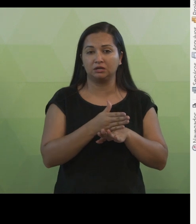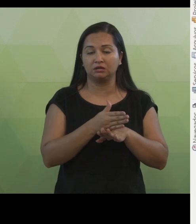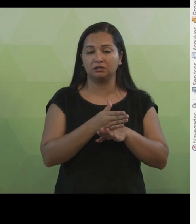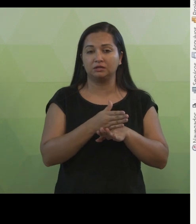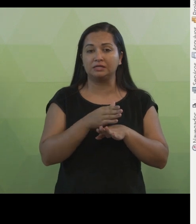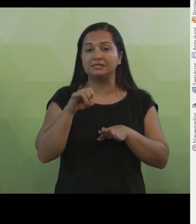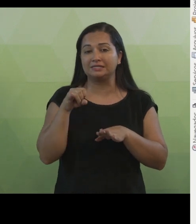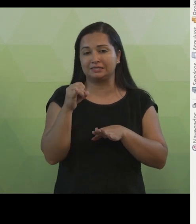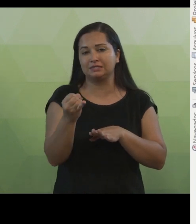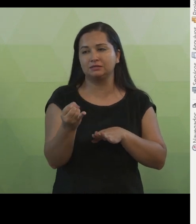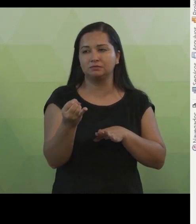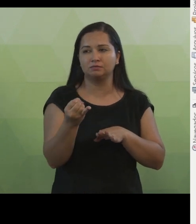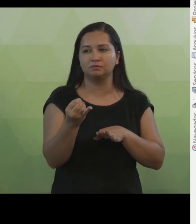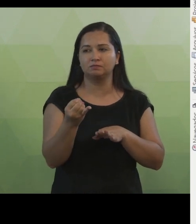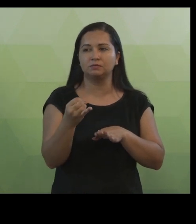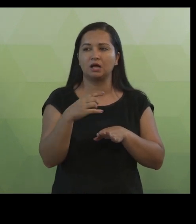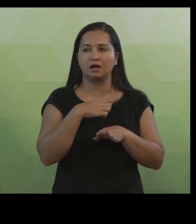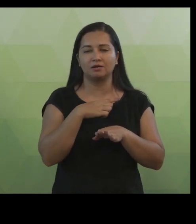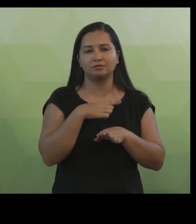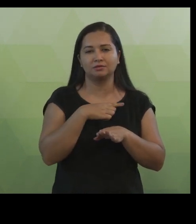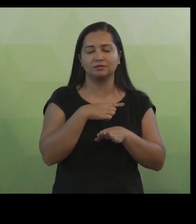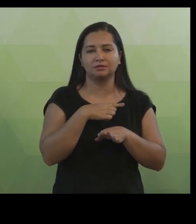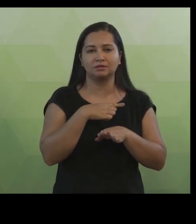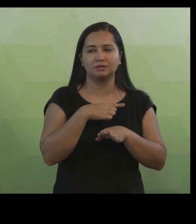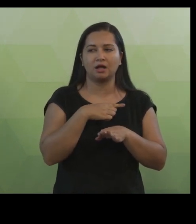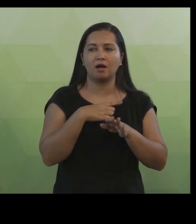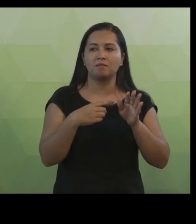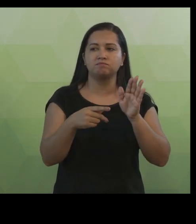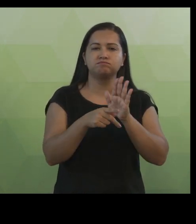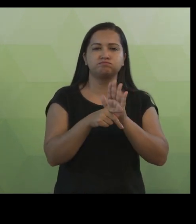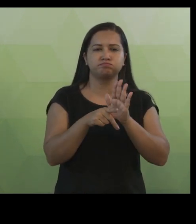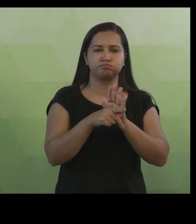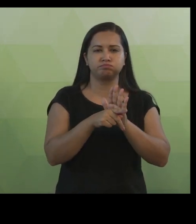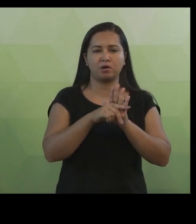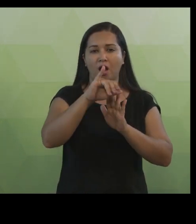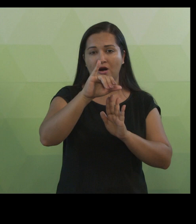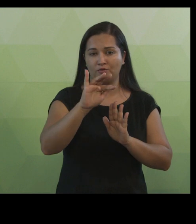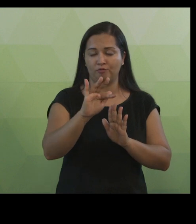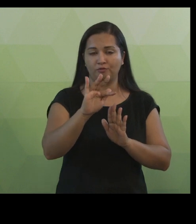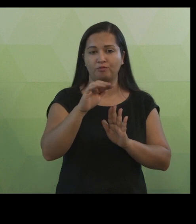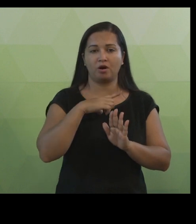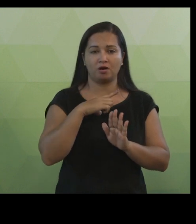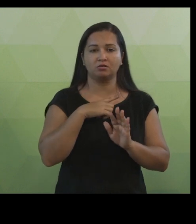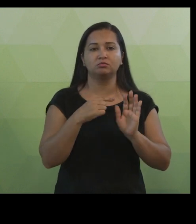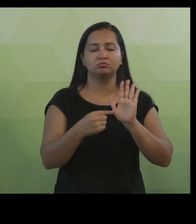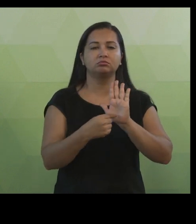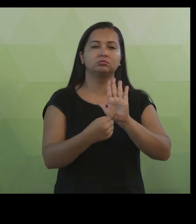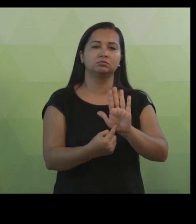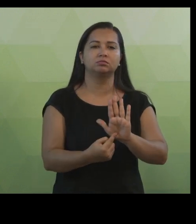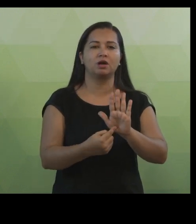0, 1, fevereiro. E vamos ver agora os comandos de